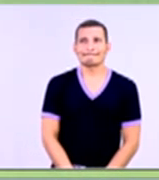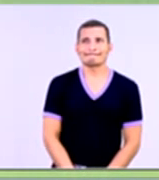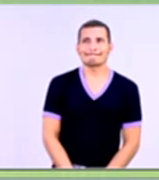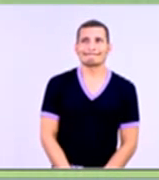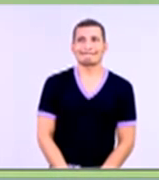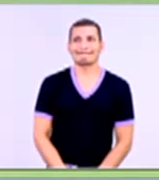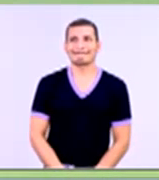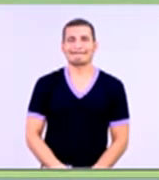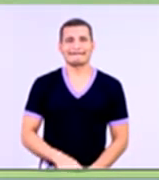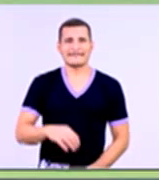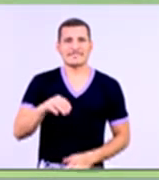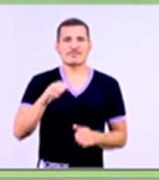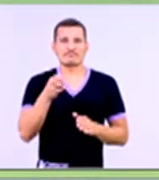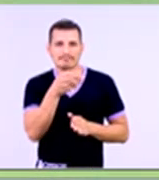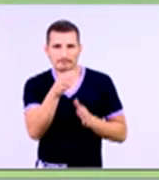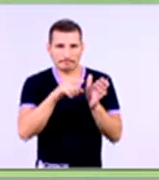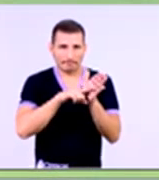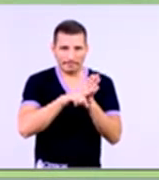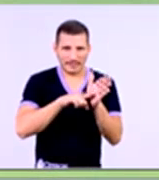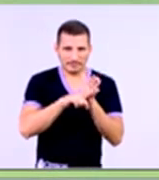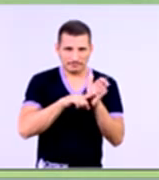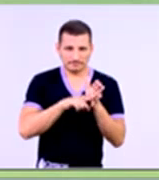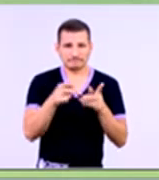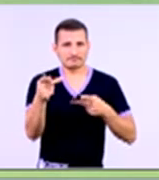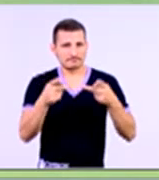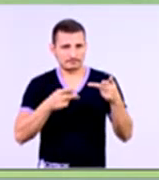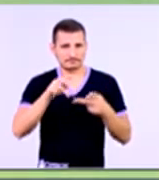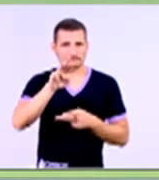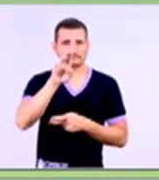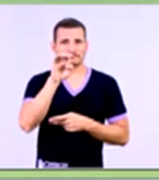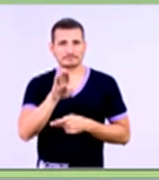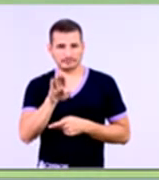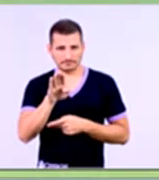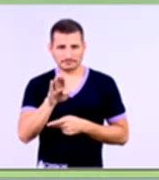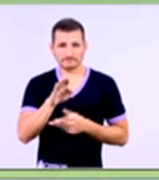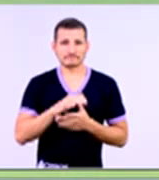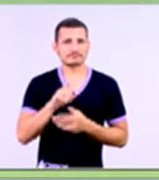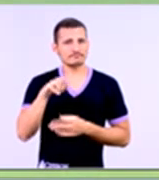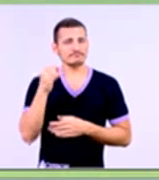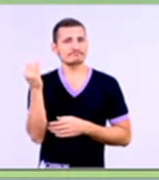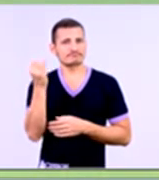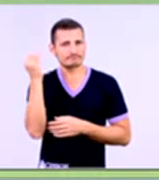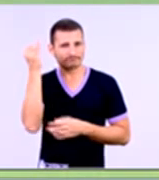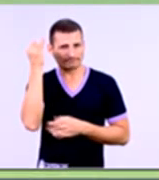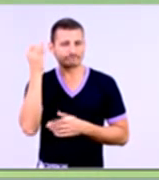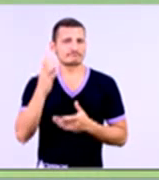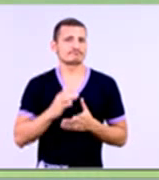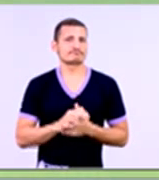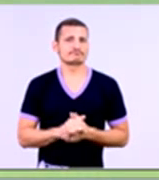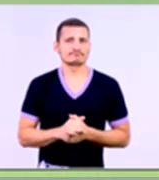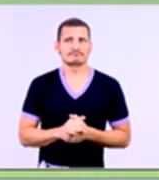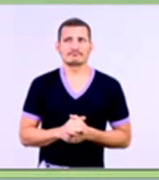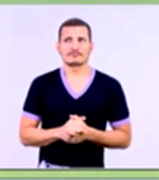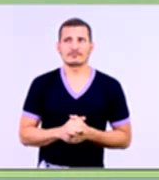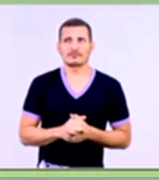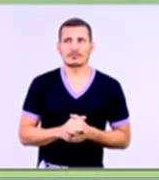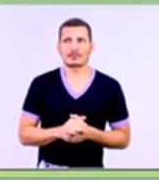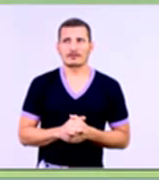A navegação em um projeto web é essencial, pois ela define